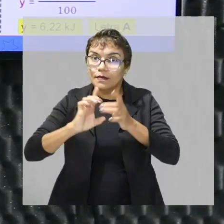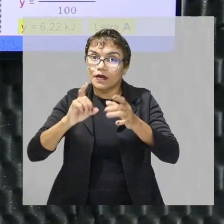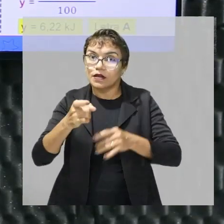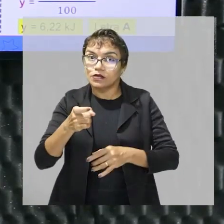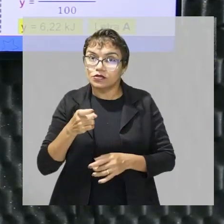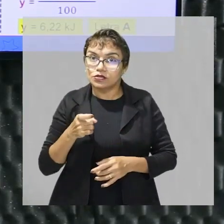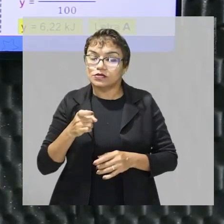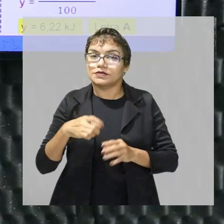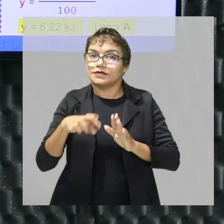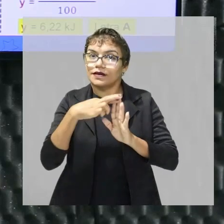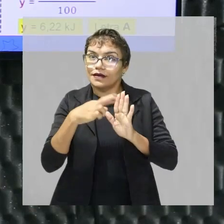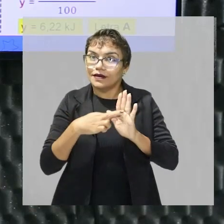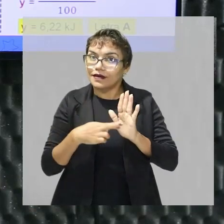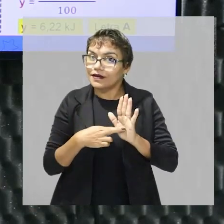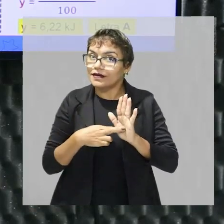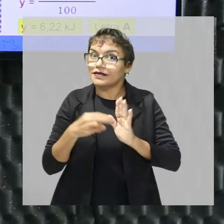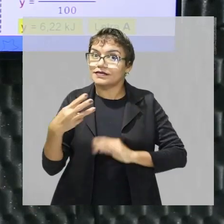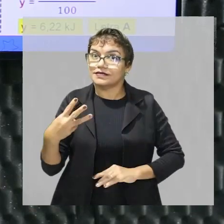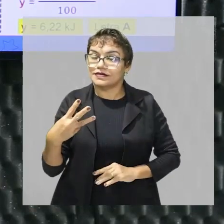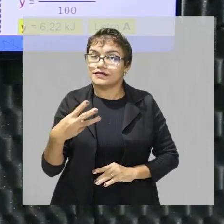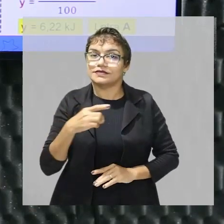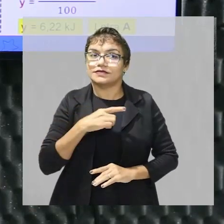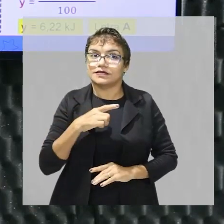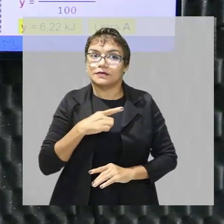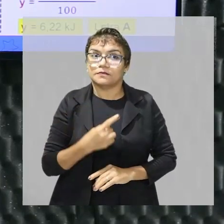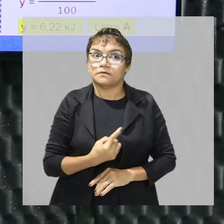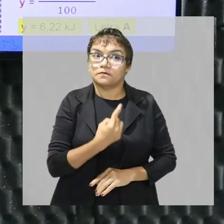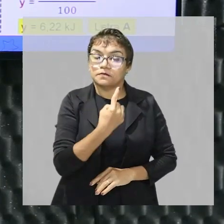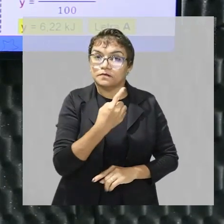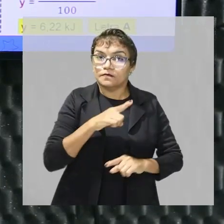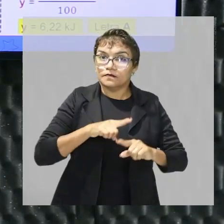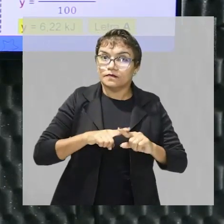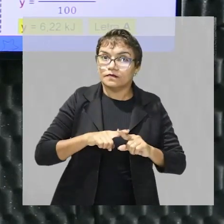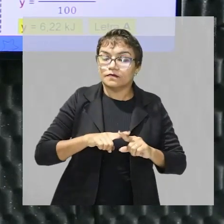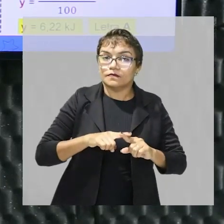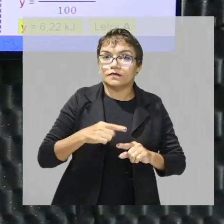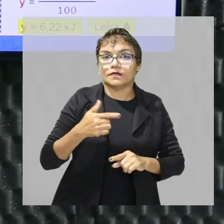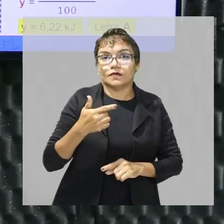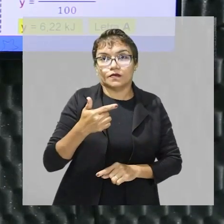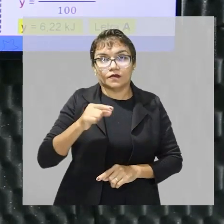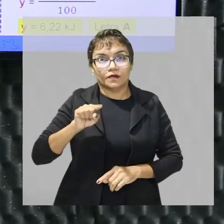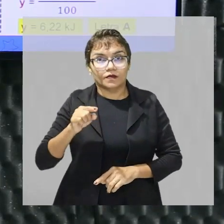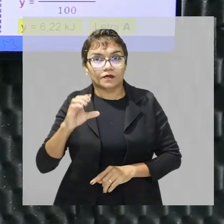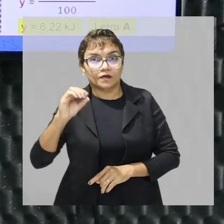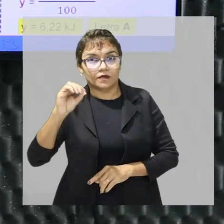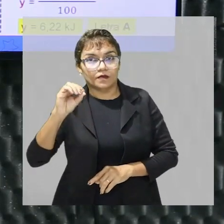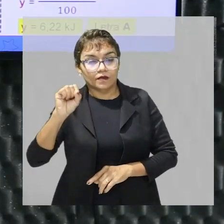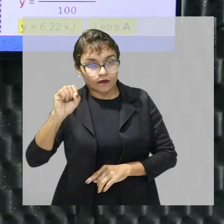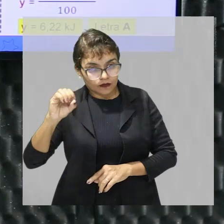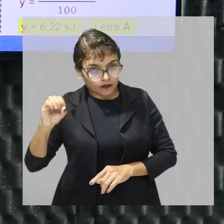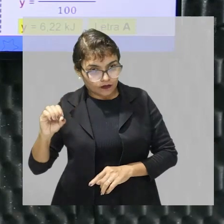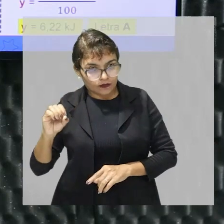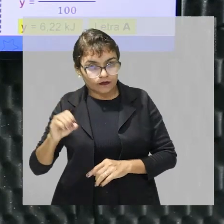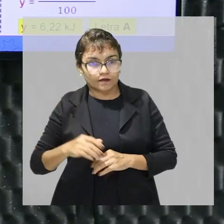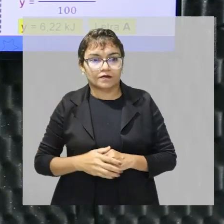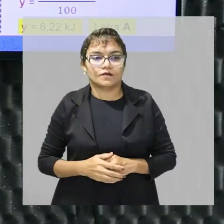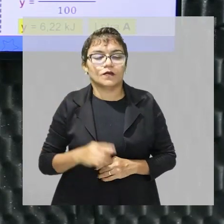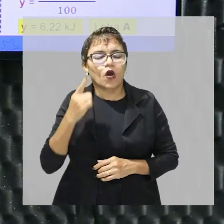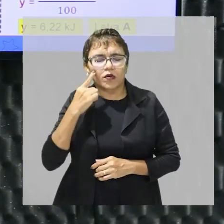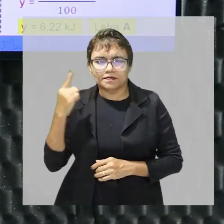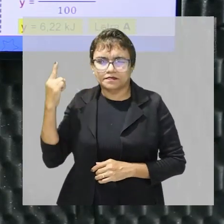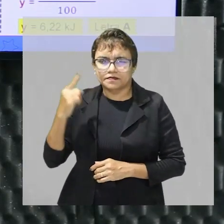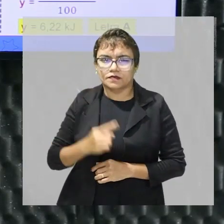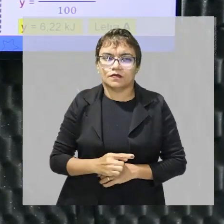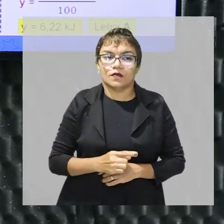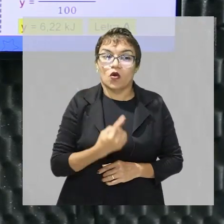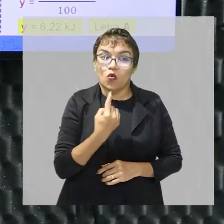Regra de 3. Então, eu vou ter, ó, 1 vezes 2.800 dividido por 180. Observe que nós